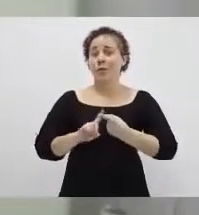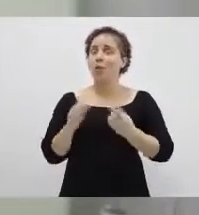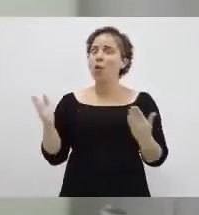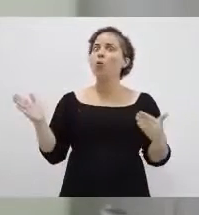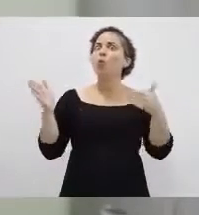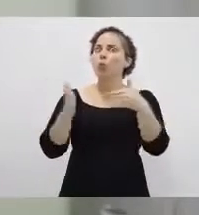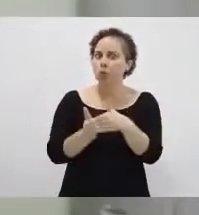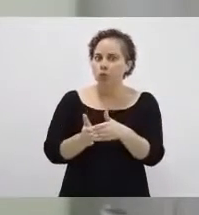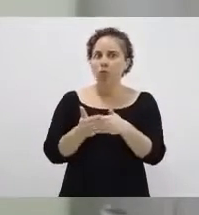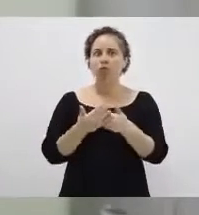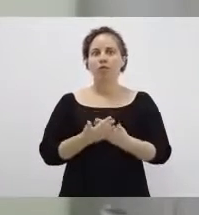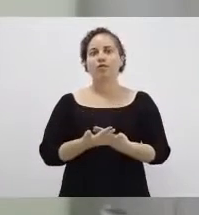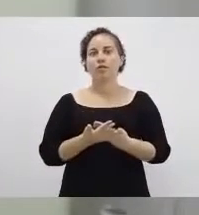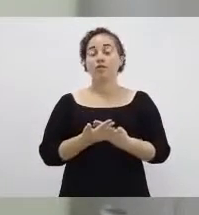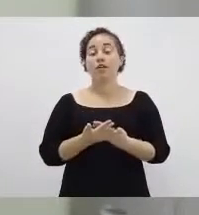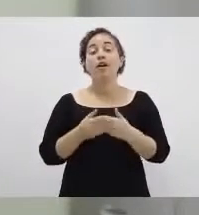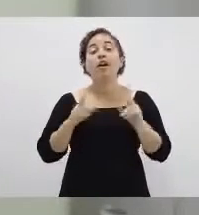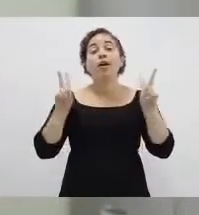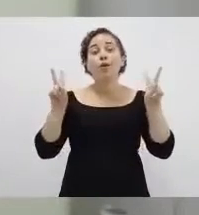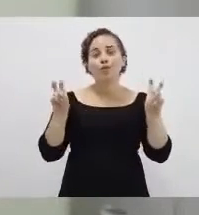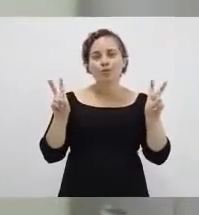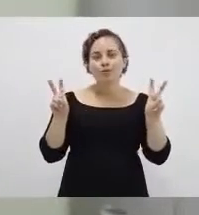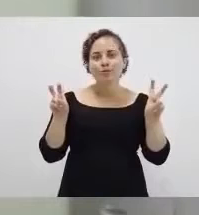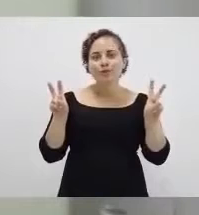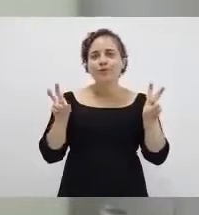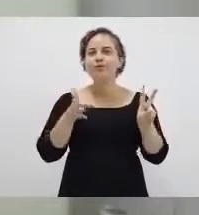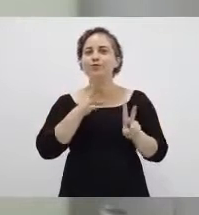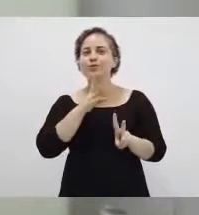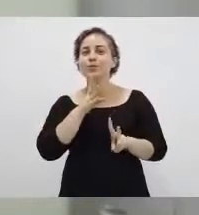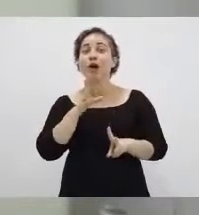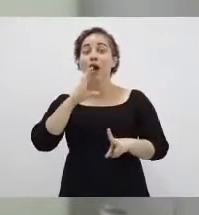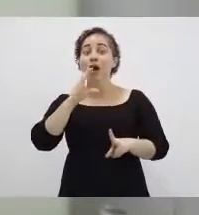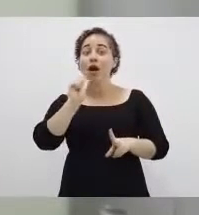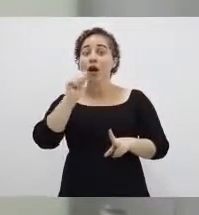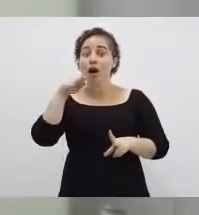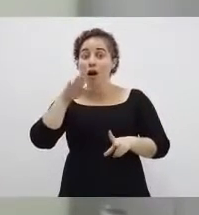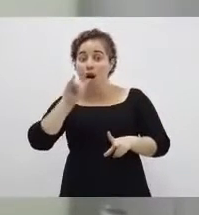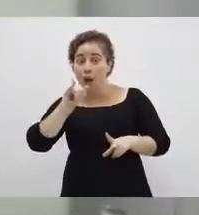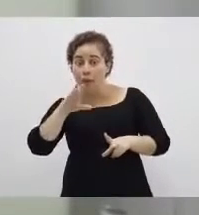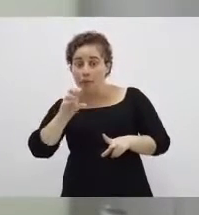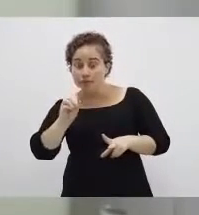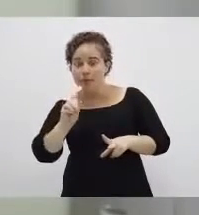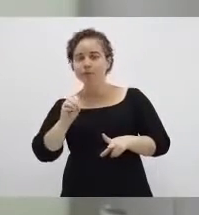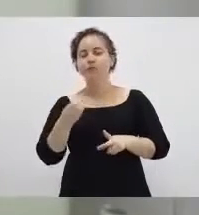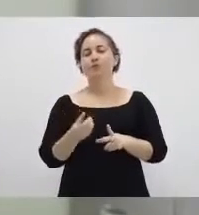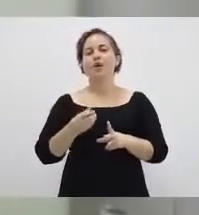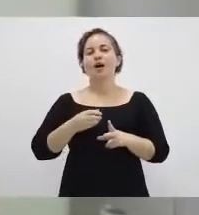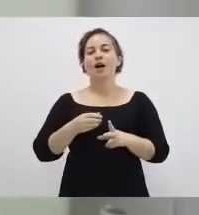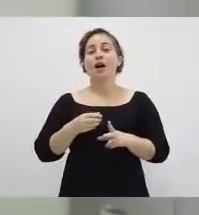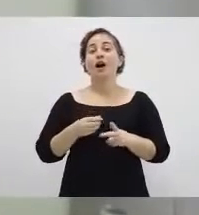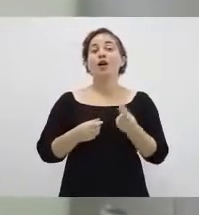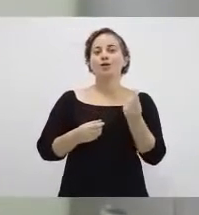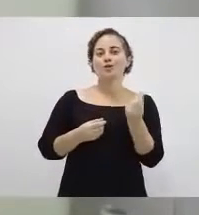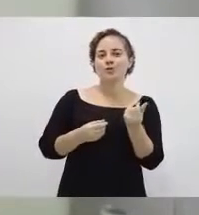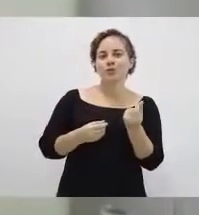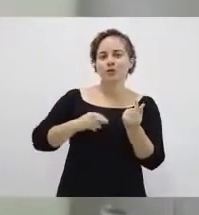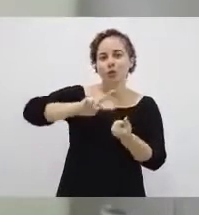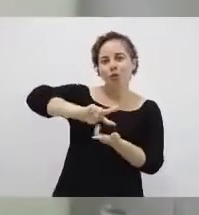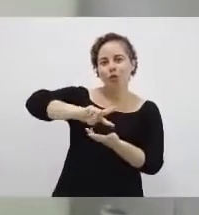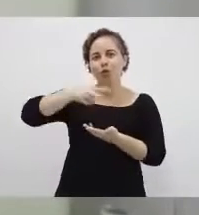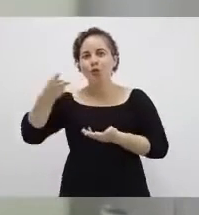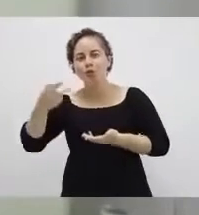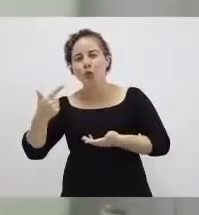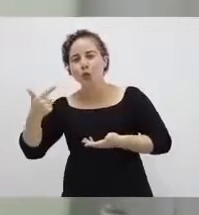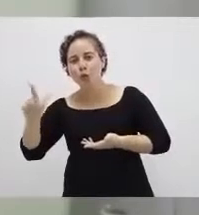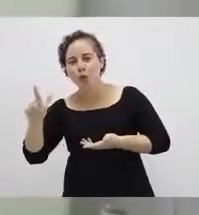envolve uma variável que é super interessante de estudar, chamada de câmbio. Nós vamos entender hoje o funcionamento